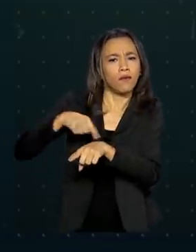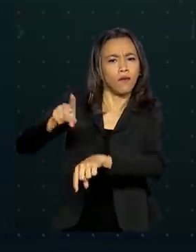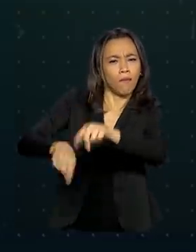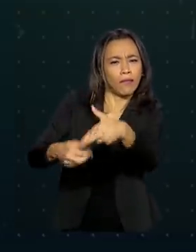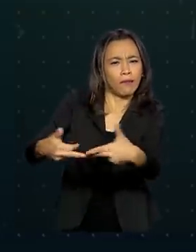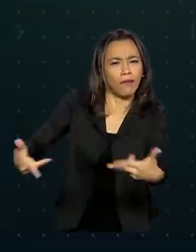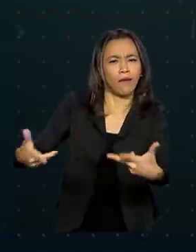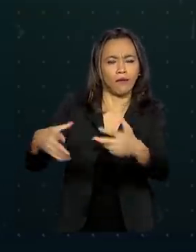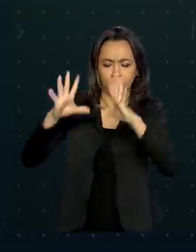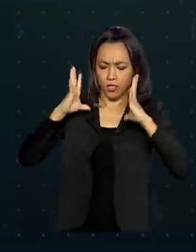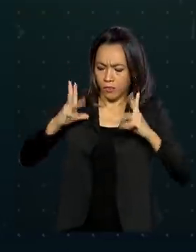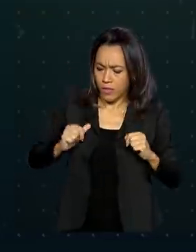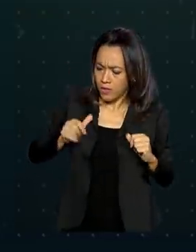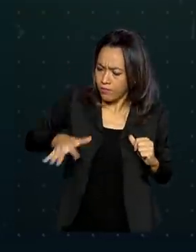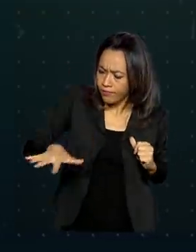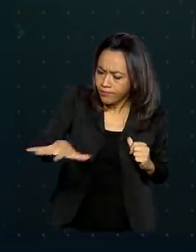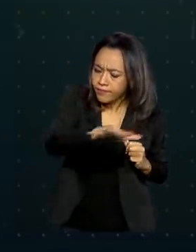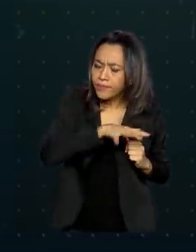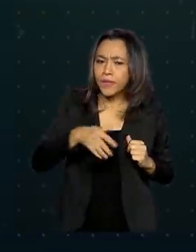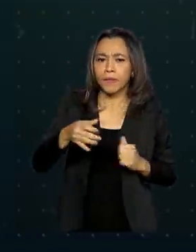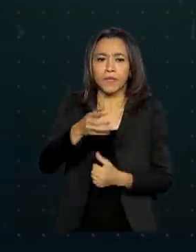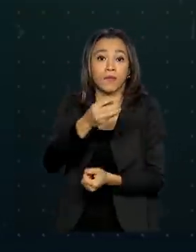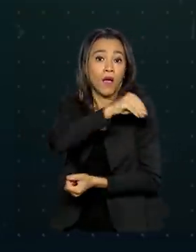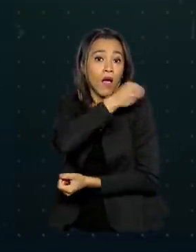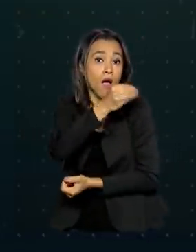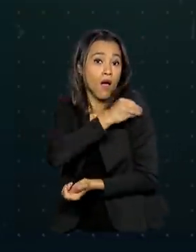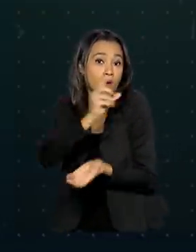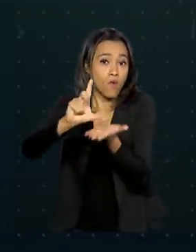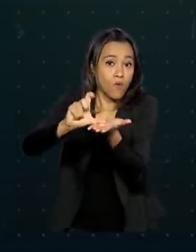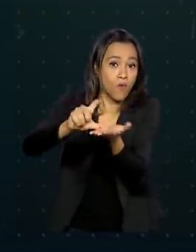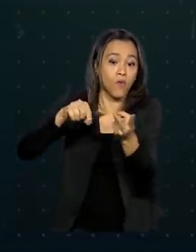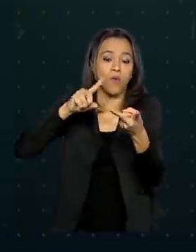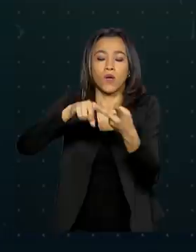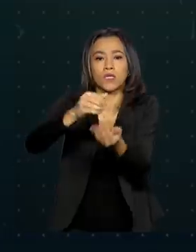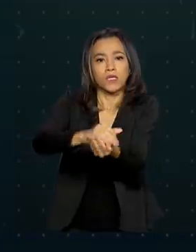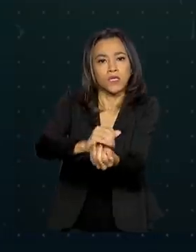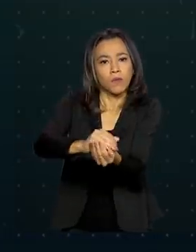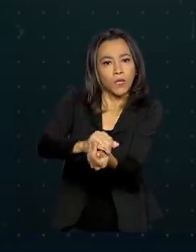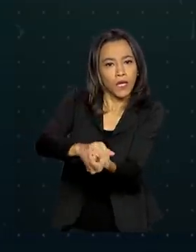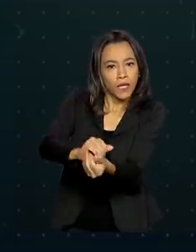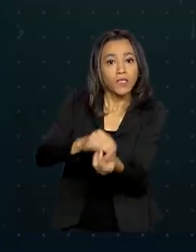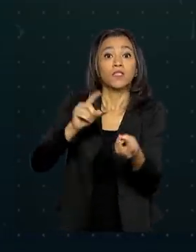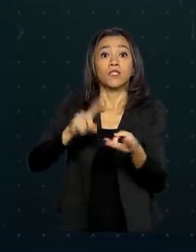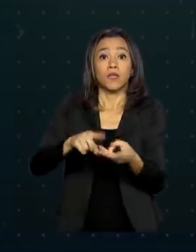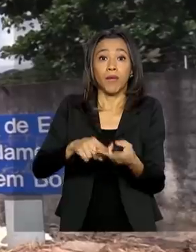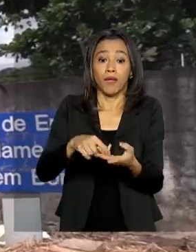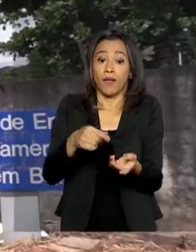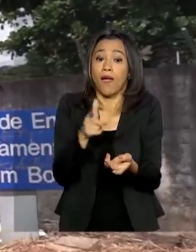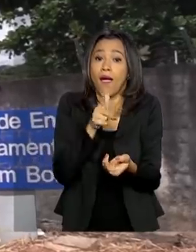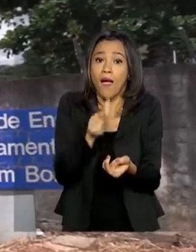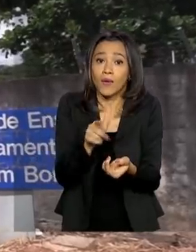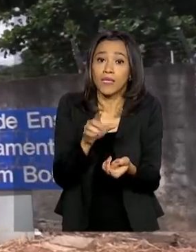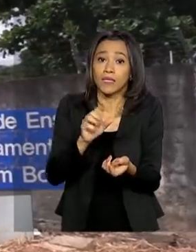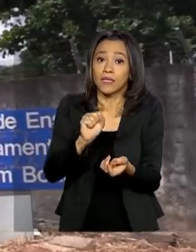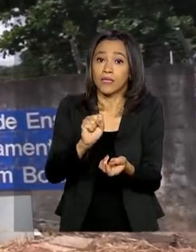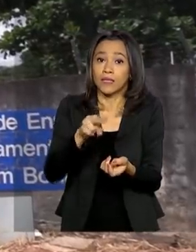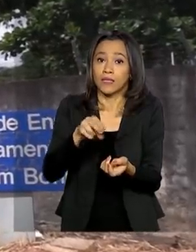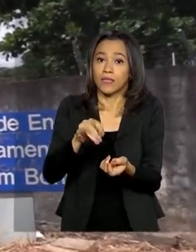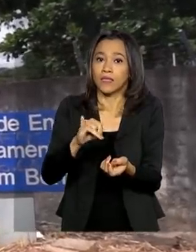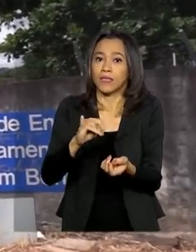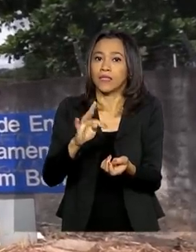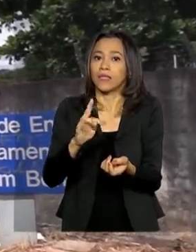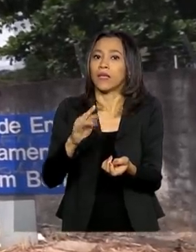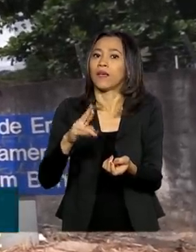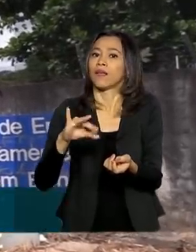higiene e limpeza, como álcool em gel, sabonete líquido e água sanitária, para que a volta às